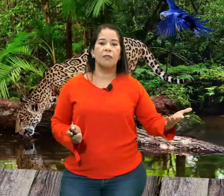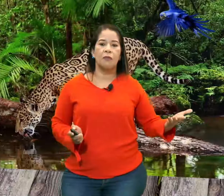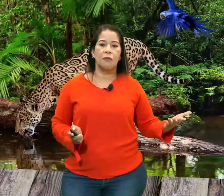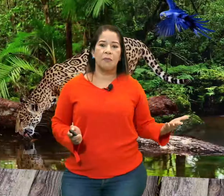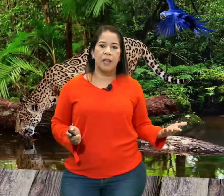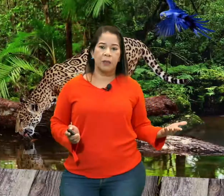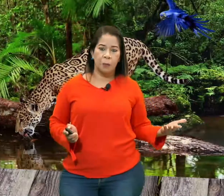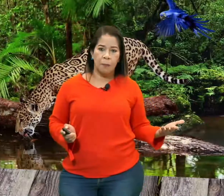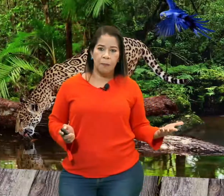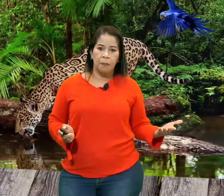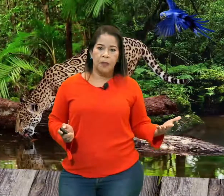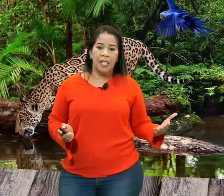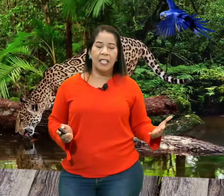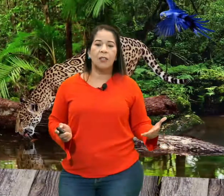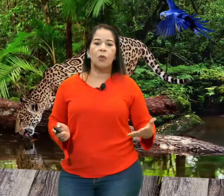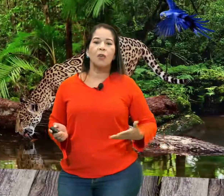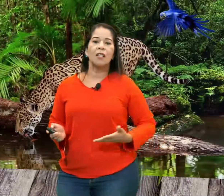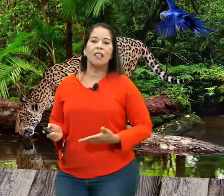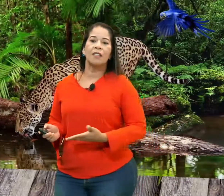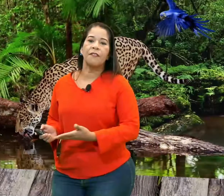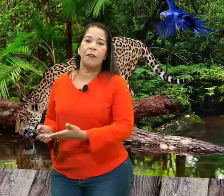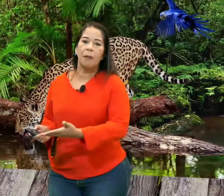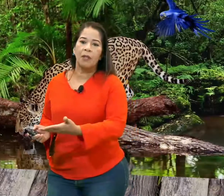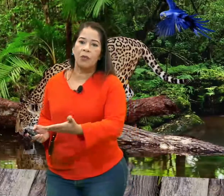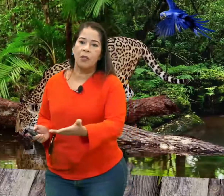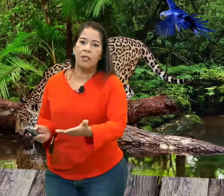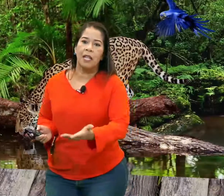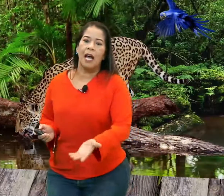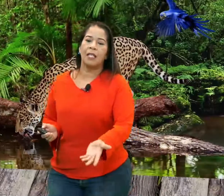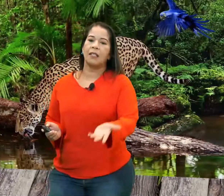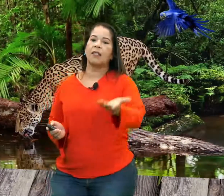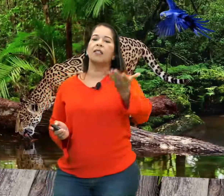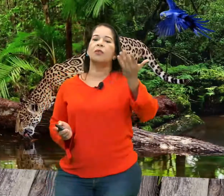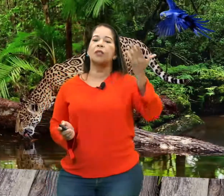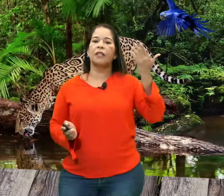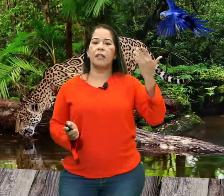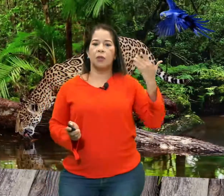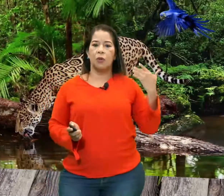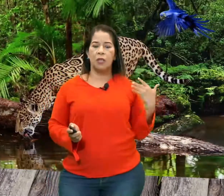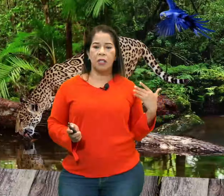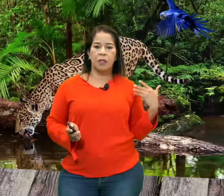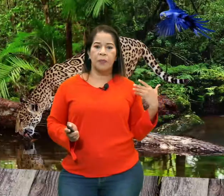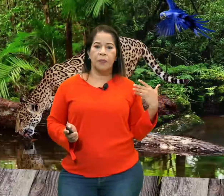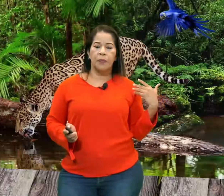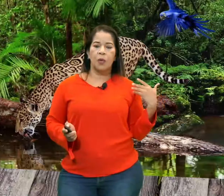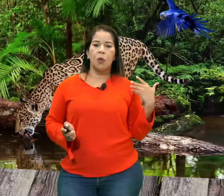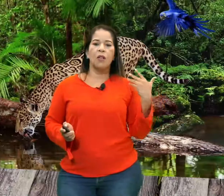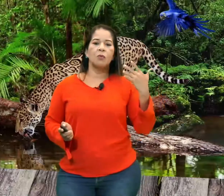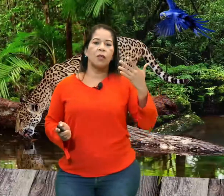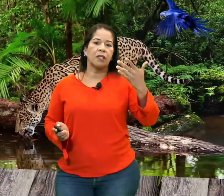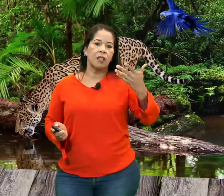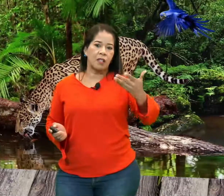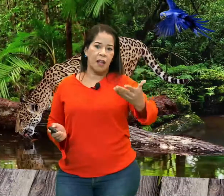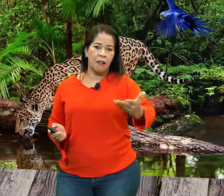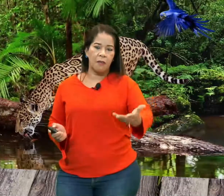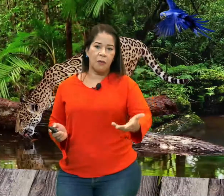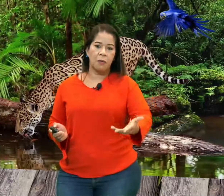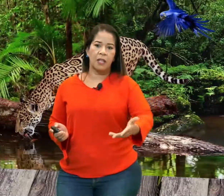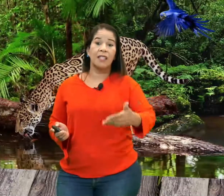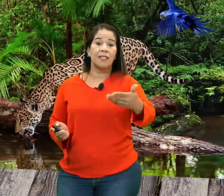acompanhando o desenvolvimento e todas as informações, tanto anteriores, quanto as